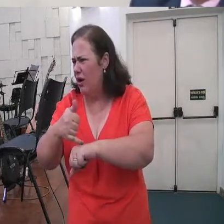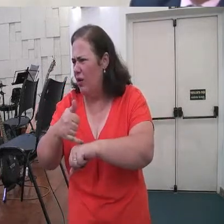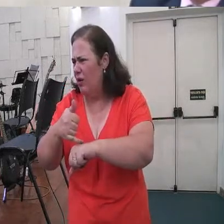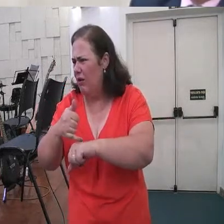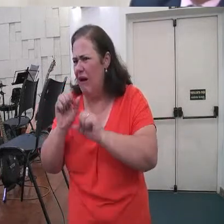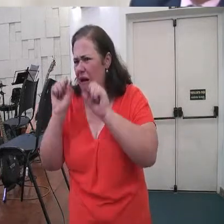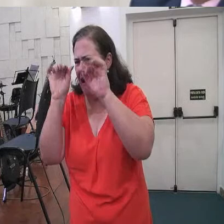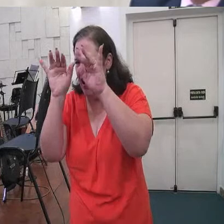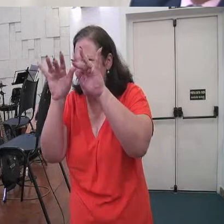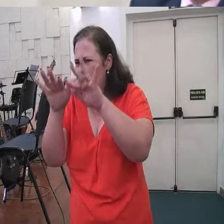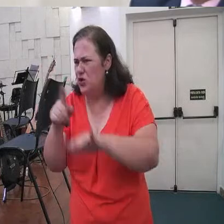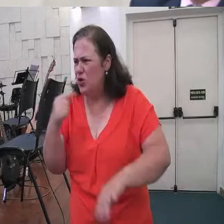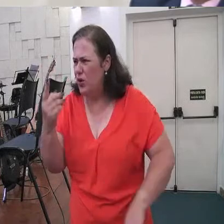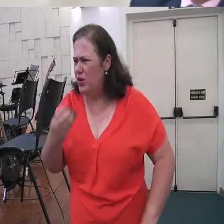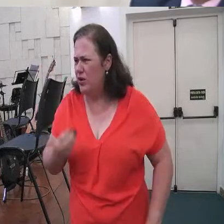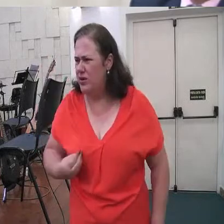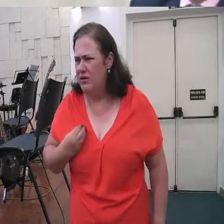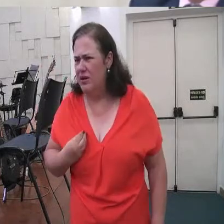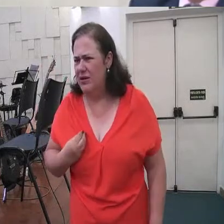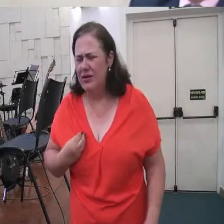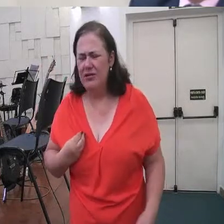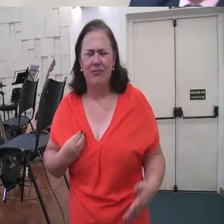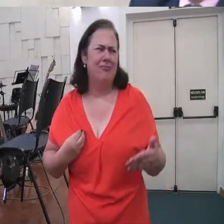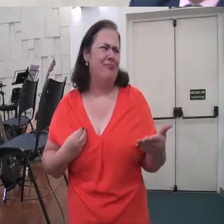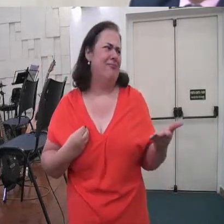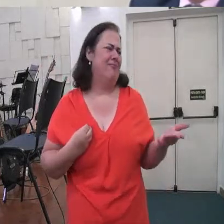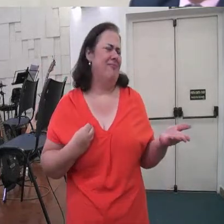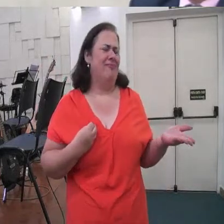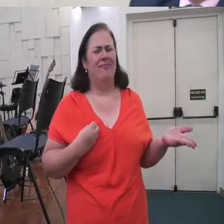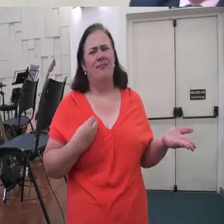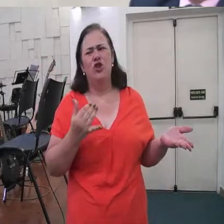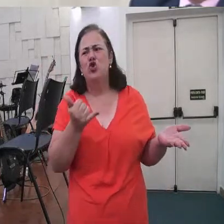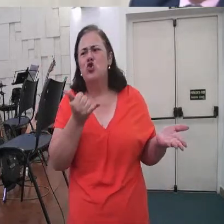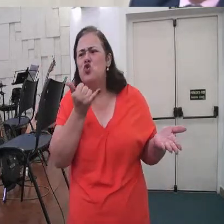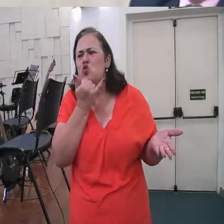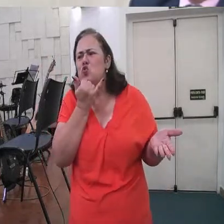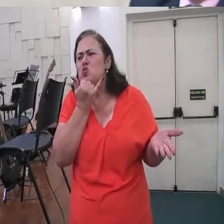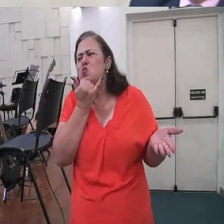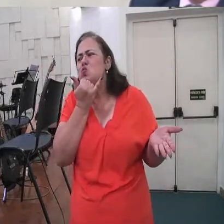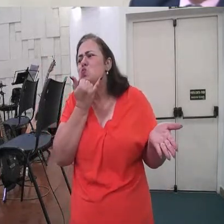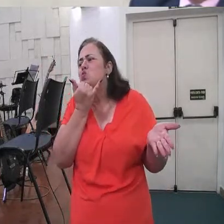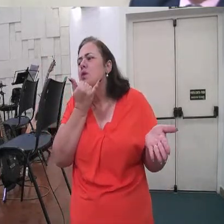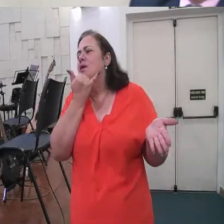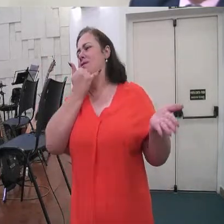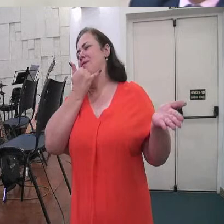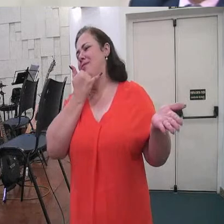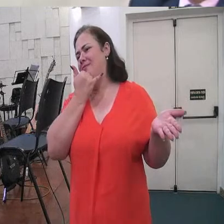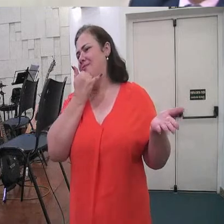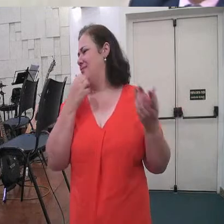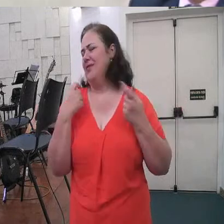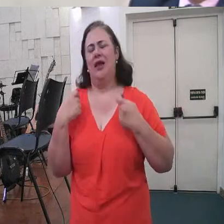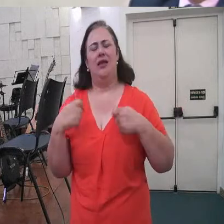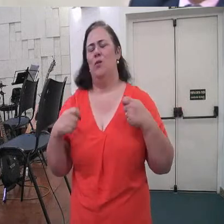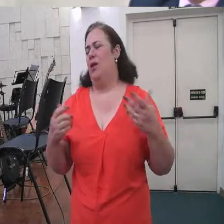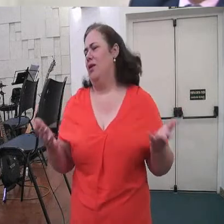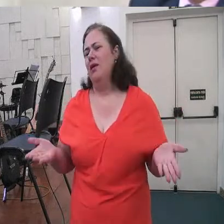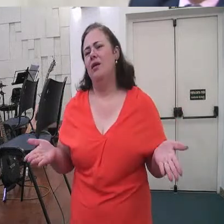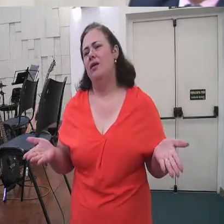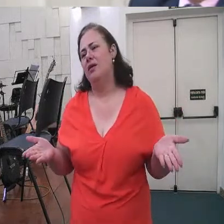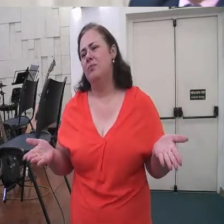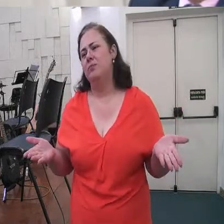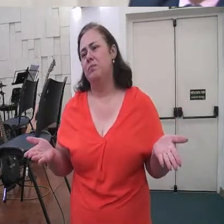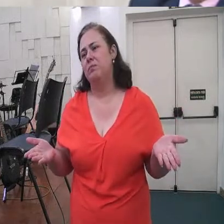que você precisa ver para crer. E aí eu me lembro de Jesus falando para Tomé: bem-aventurados que